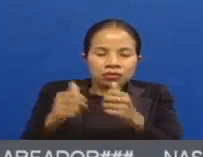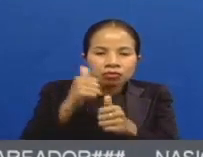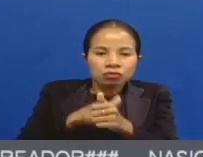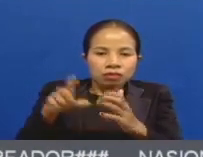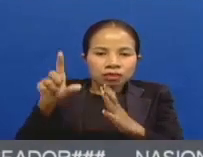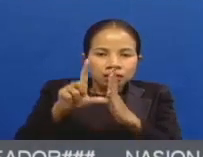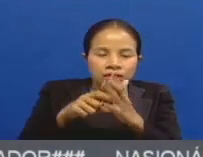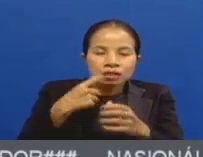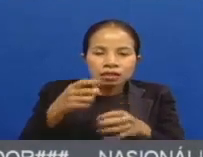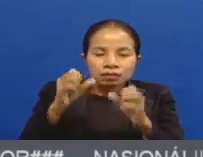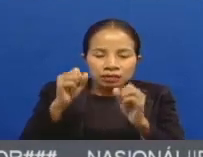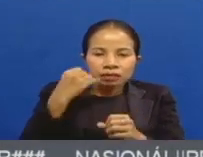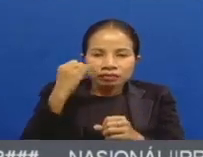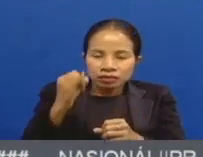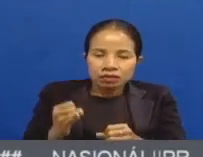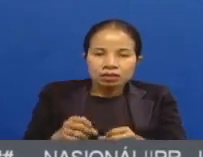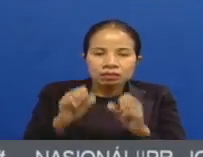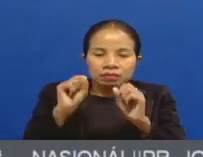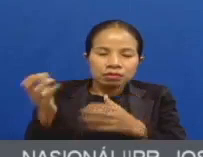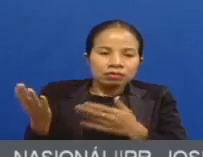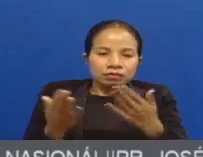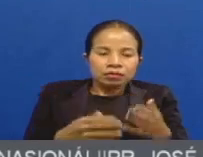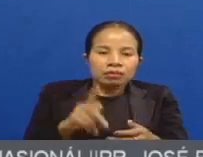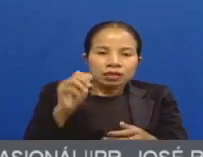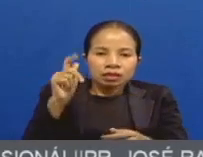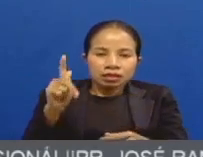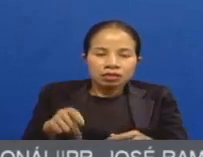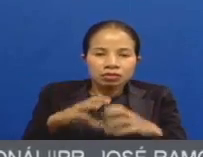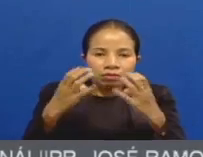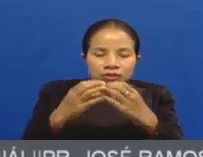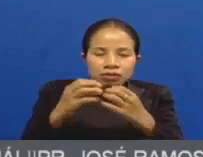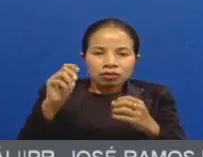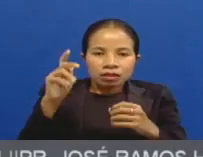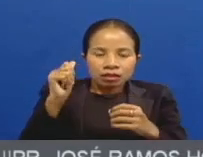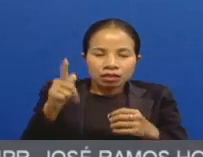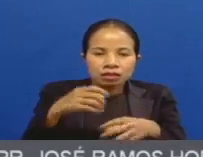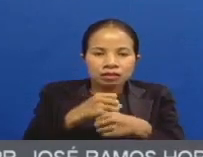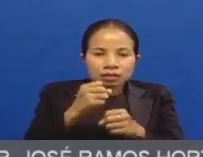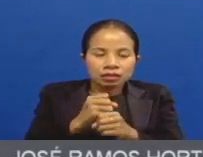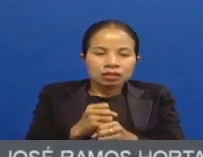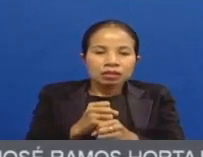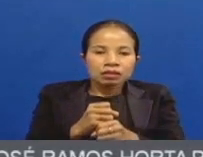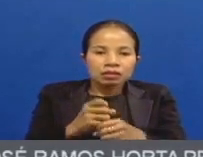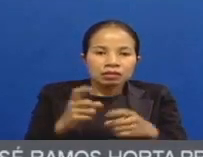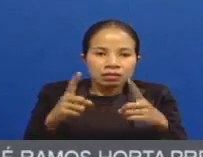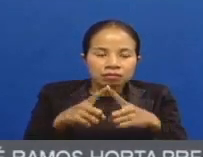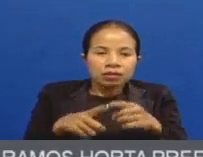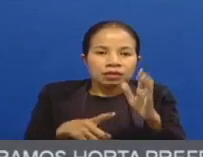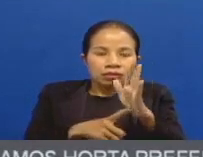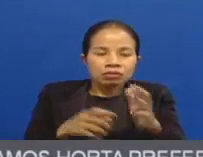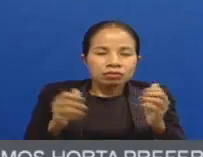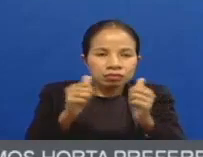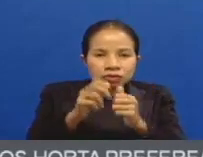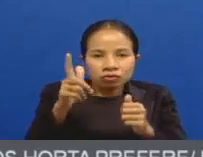bele investigarasi, ki bele mos, delega fila fali maia, ia kak. Comissão Anticorrupção sei halo averiguação, ba denúncia